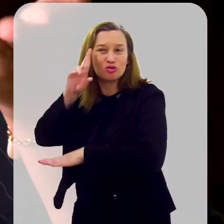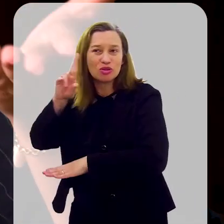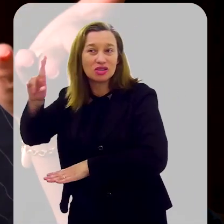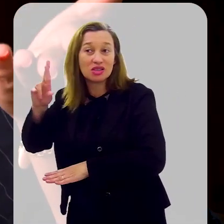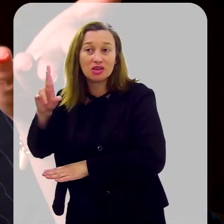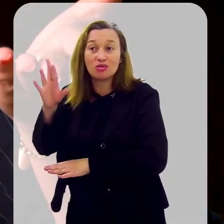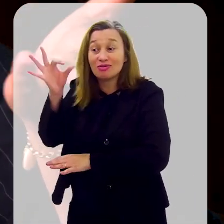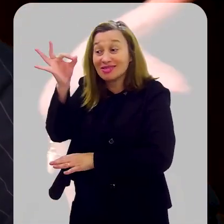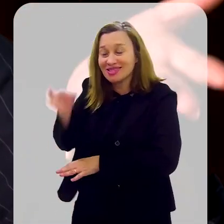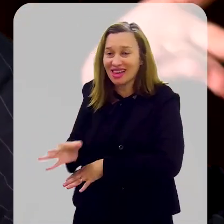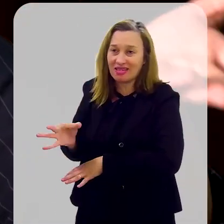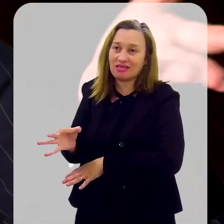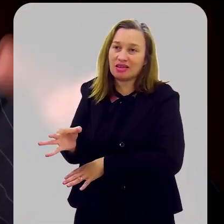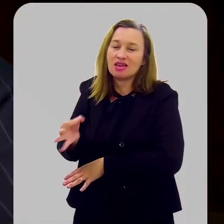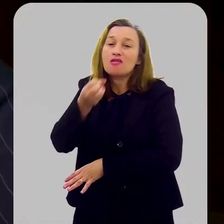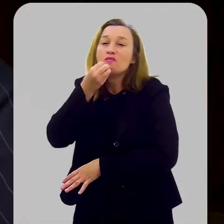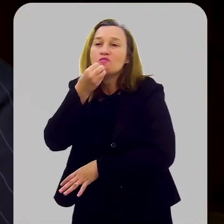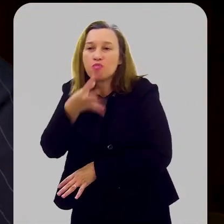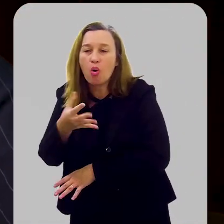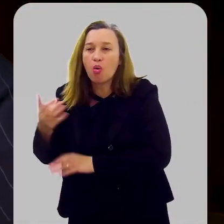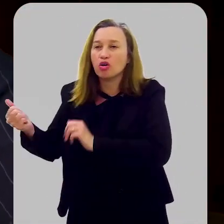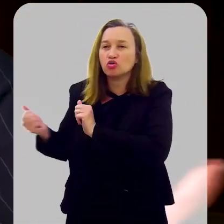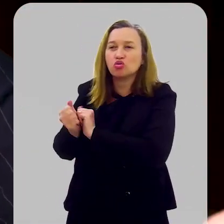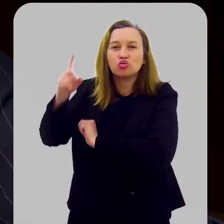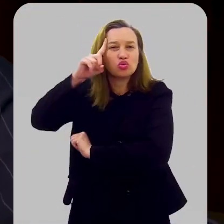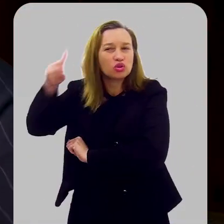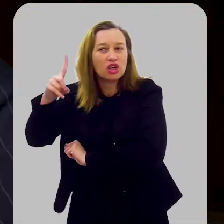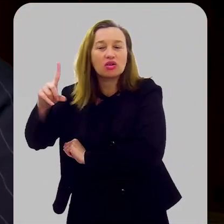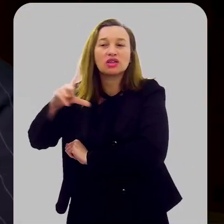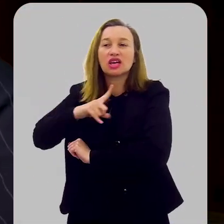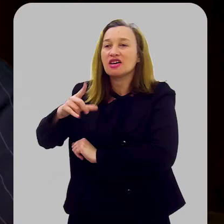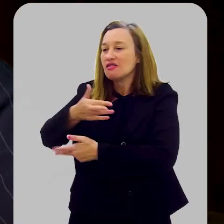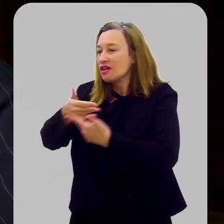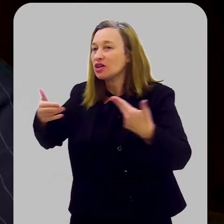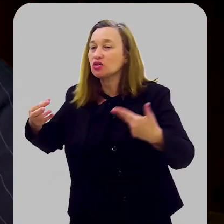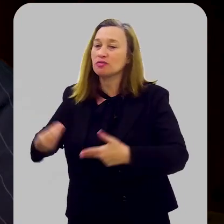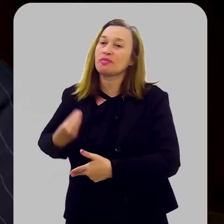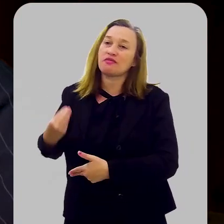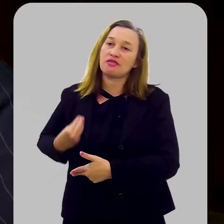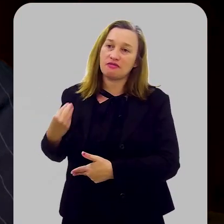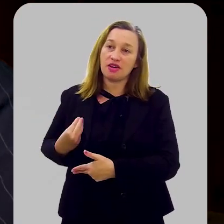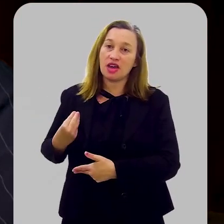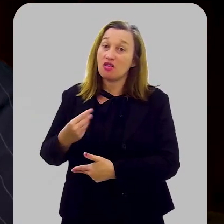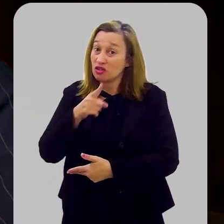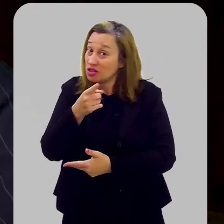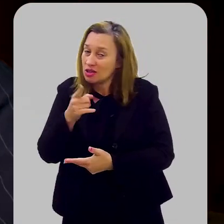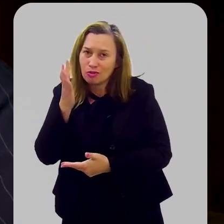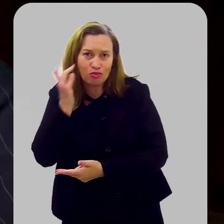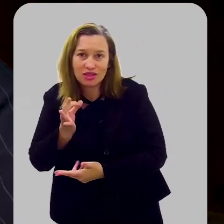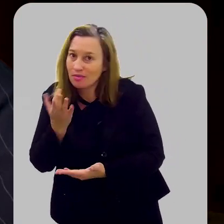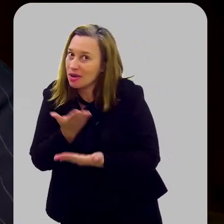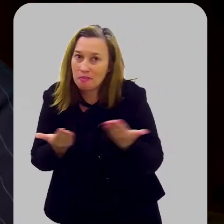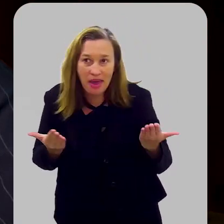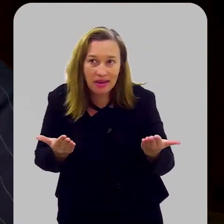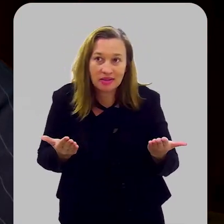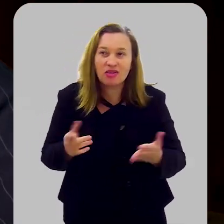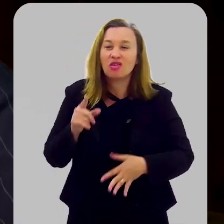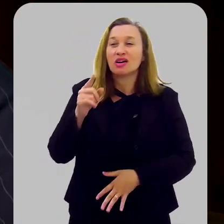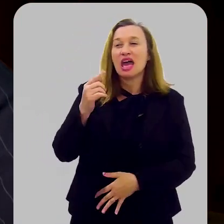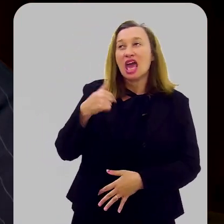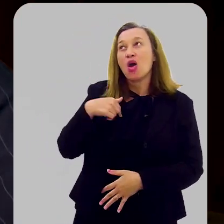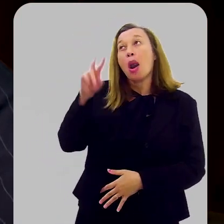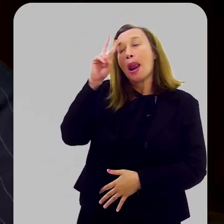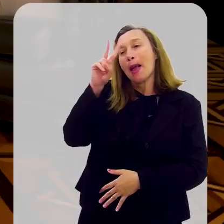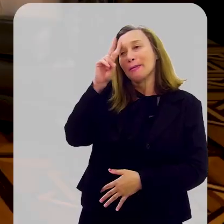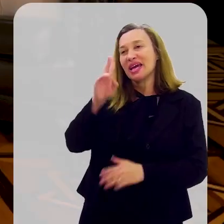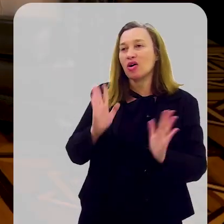de forma correta. De forma boa. Em Deus, você tem tanta coisa para viver que você não sabe o que você está perdendo. Você sabe que você